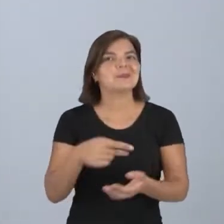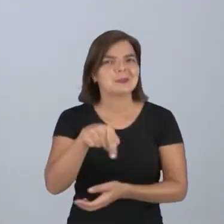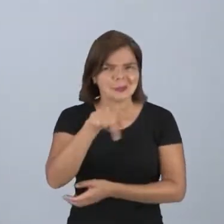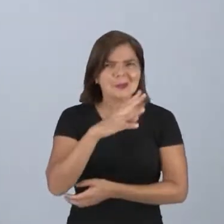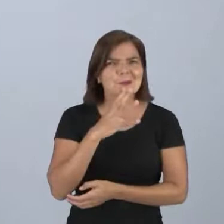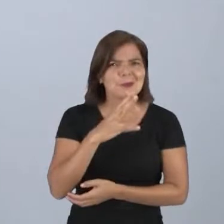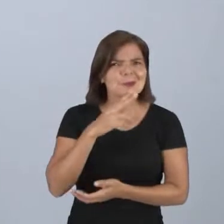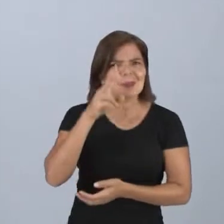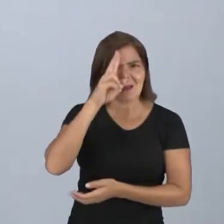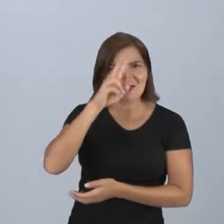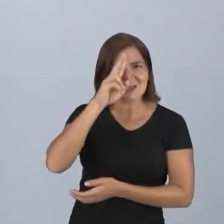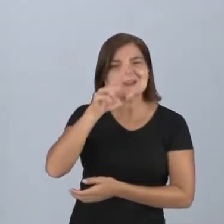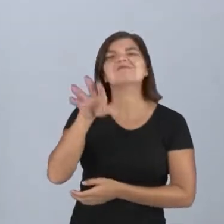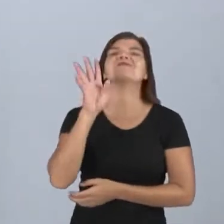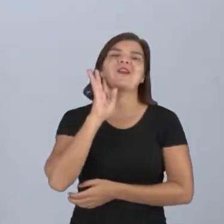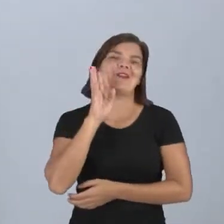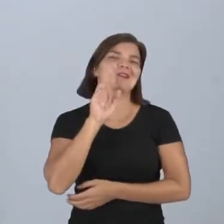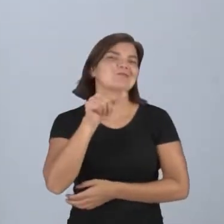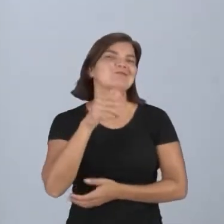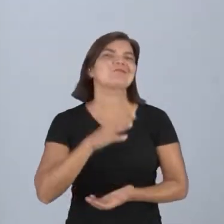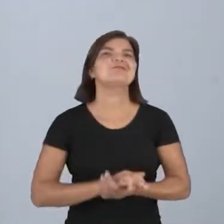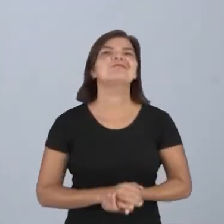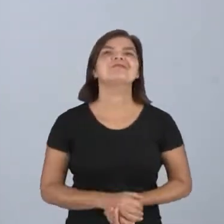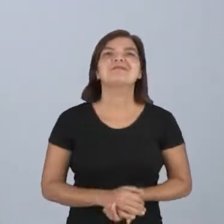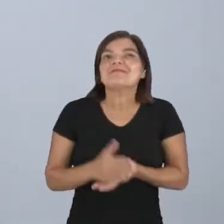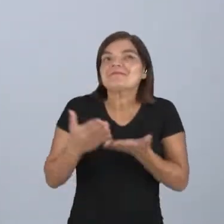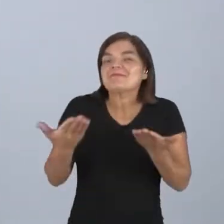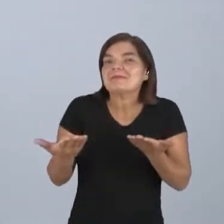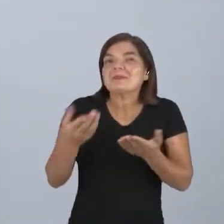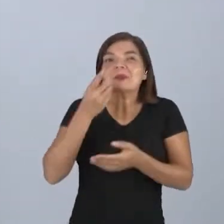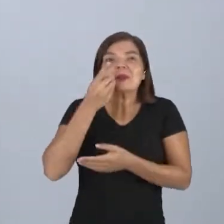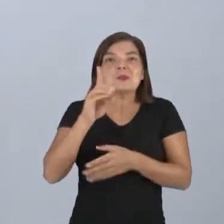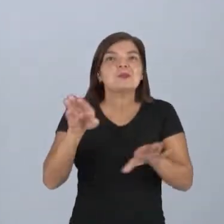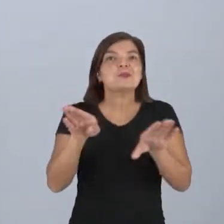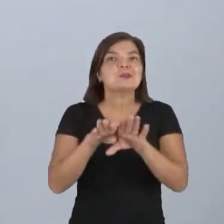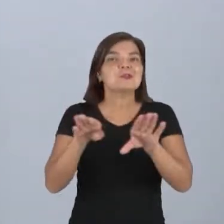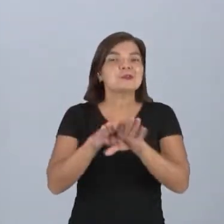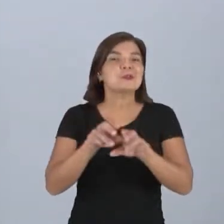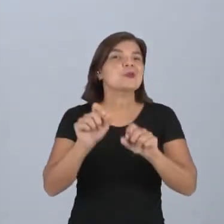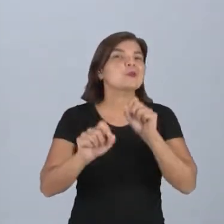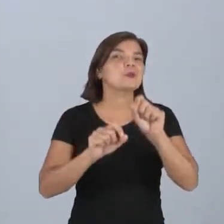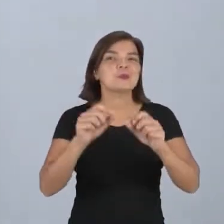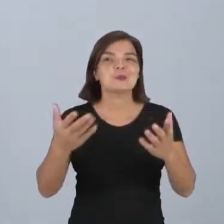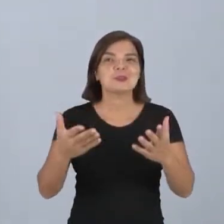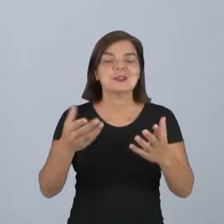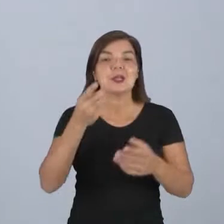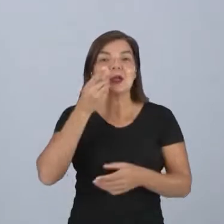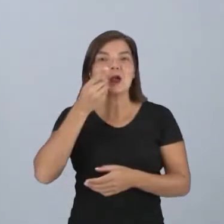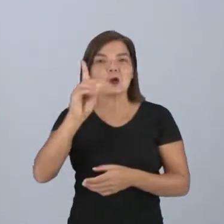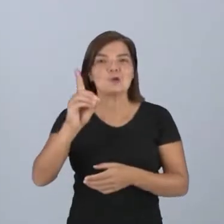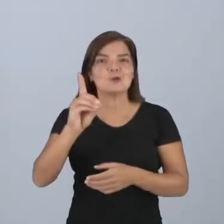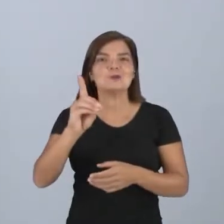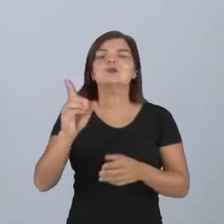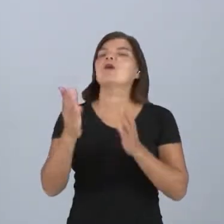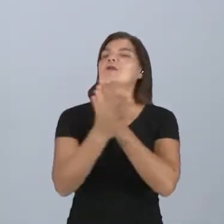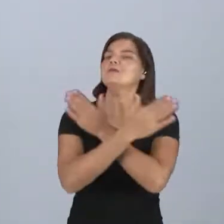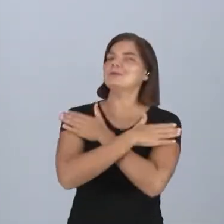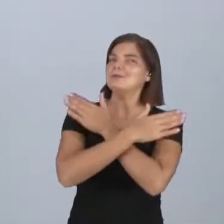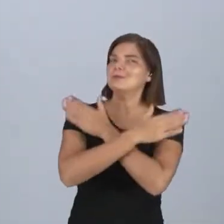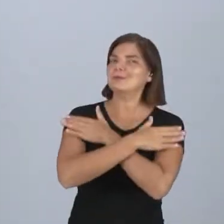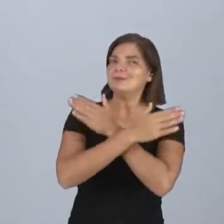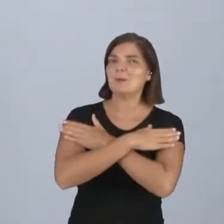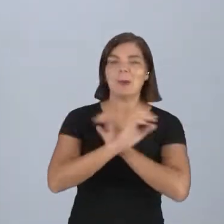conhecia essa história? Interessante, né? Bom, vamos falar um pouquinho também sobre Independence Day. Esse é um dos feriados